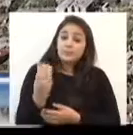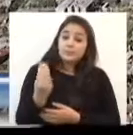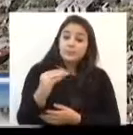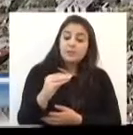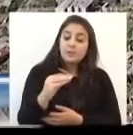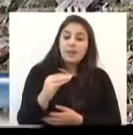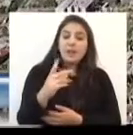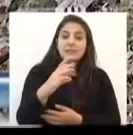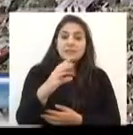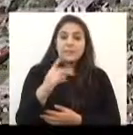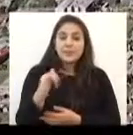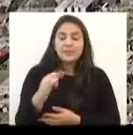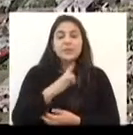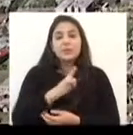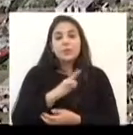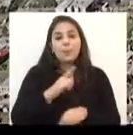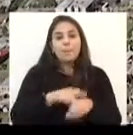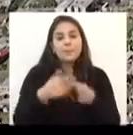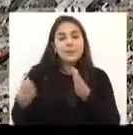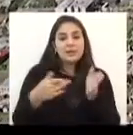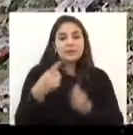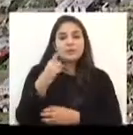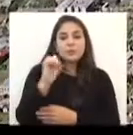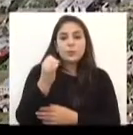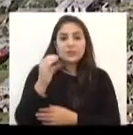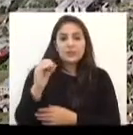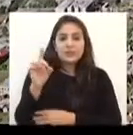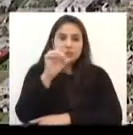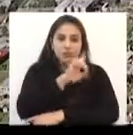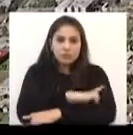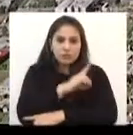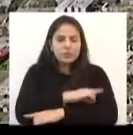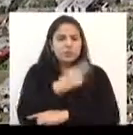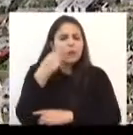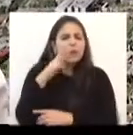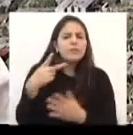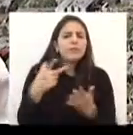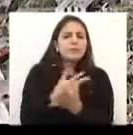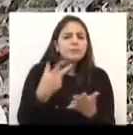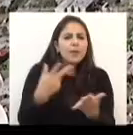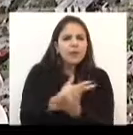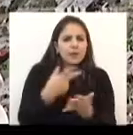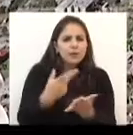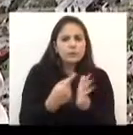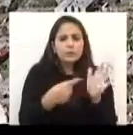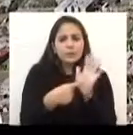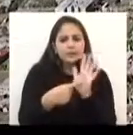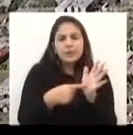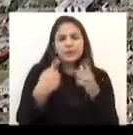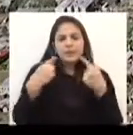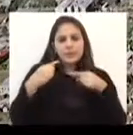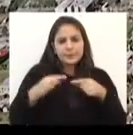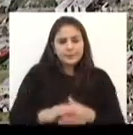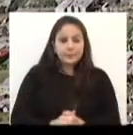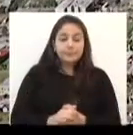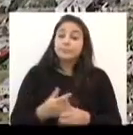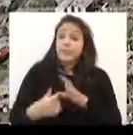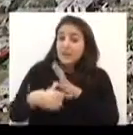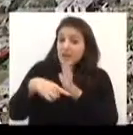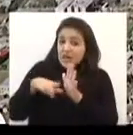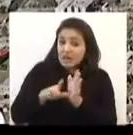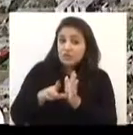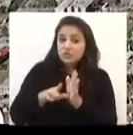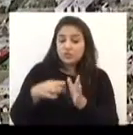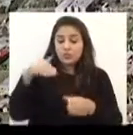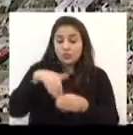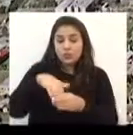o prazo de 180 dias para apurar as irregularidades apontadas na denúncia. Mas antes de ir à votação,